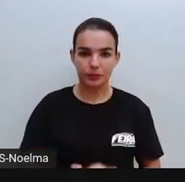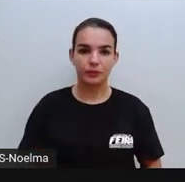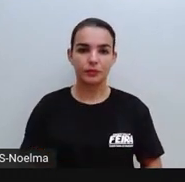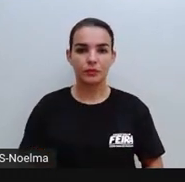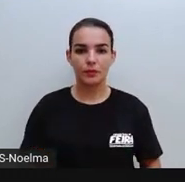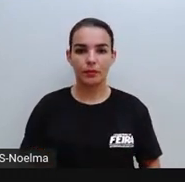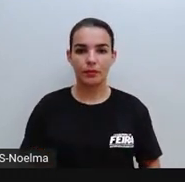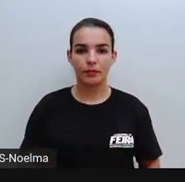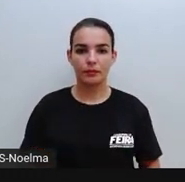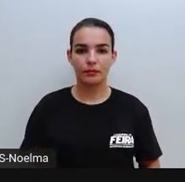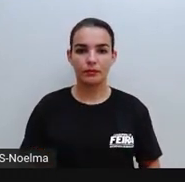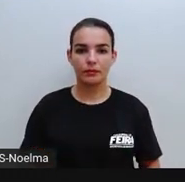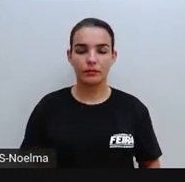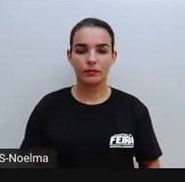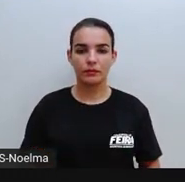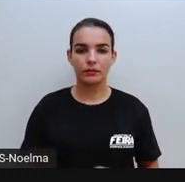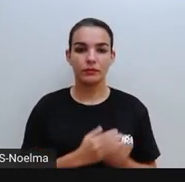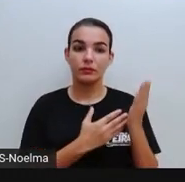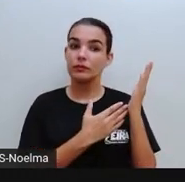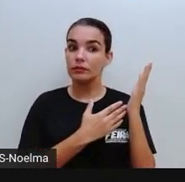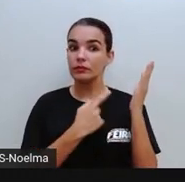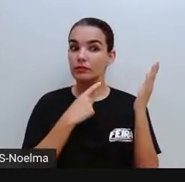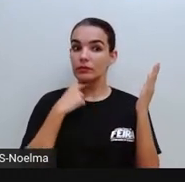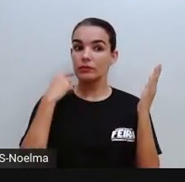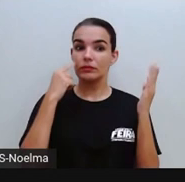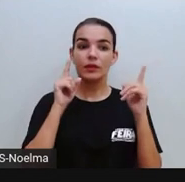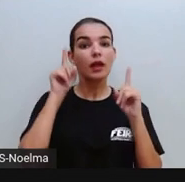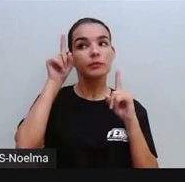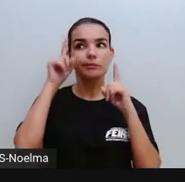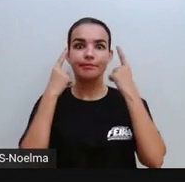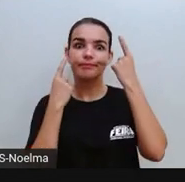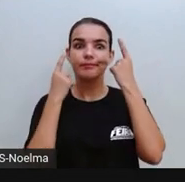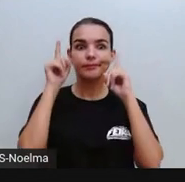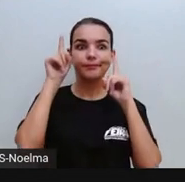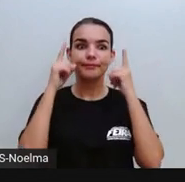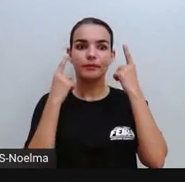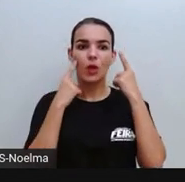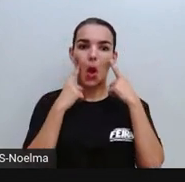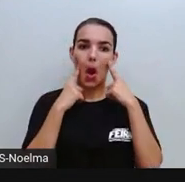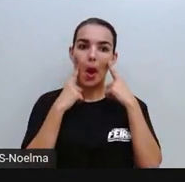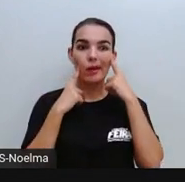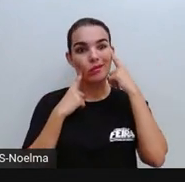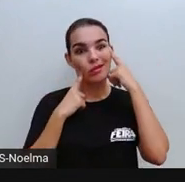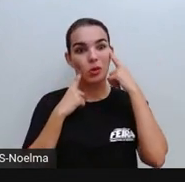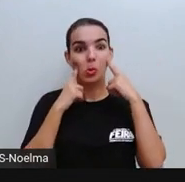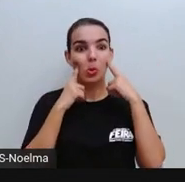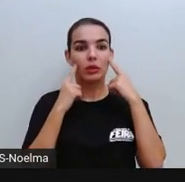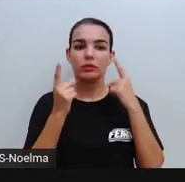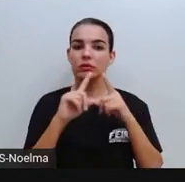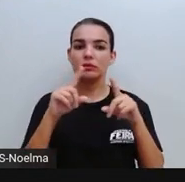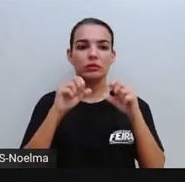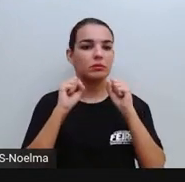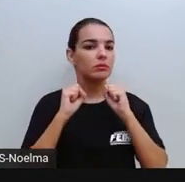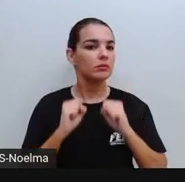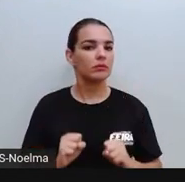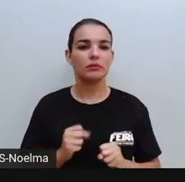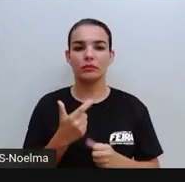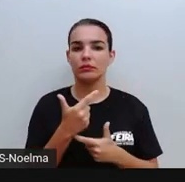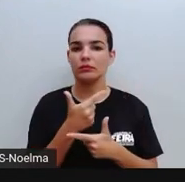bom e olha lá as expressões faciais né muitas vezes